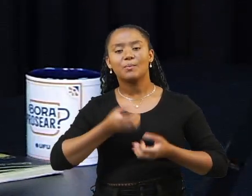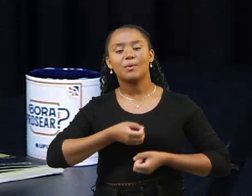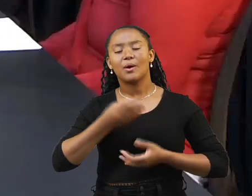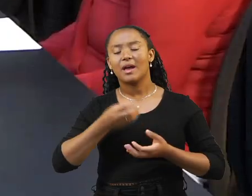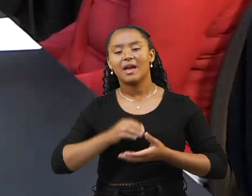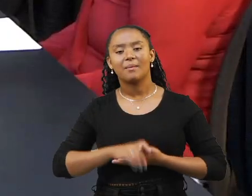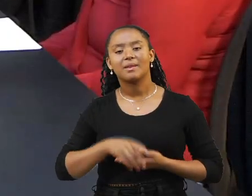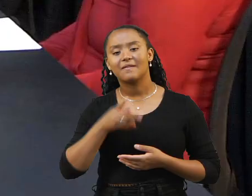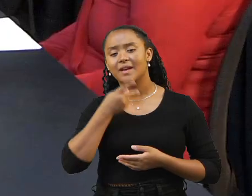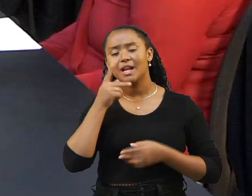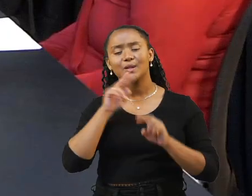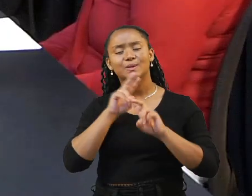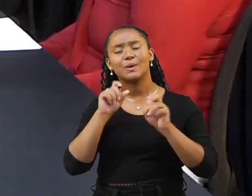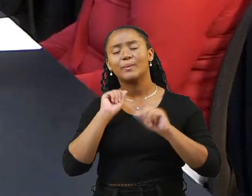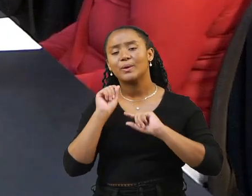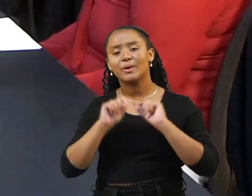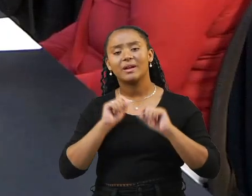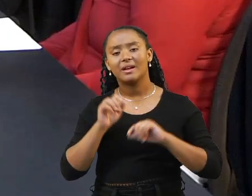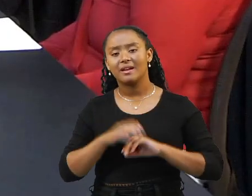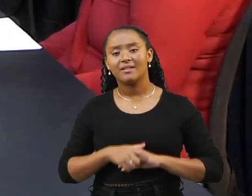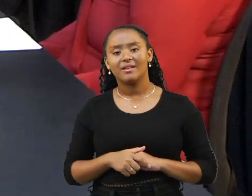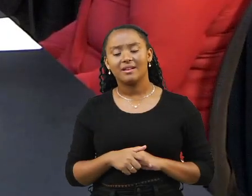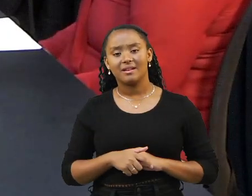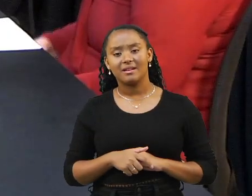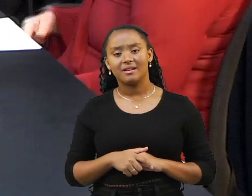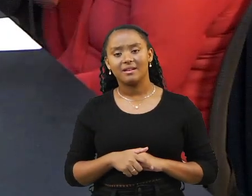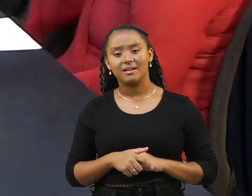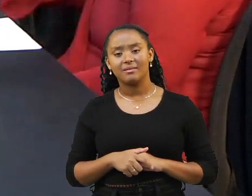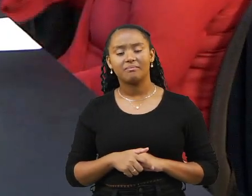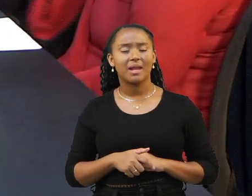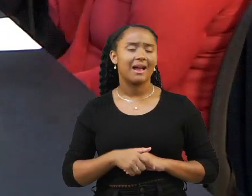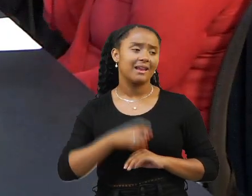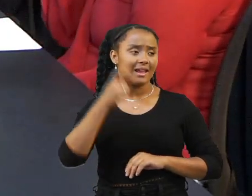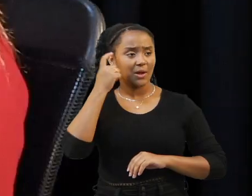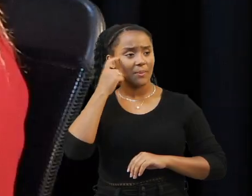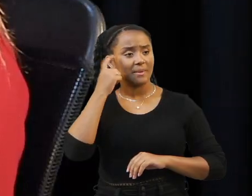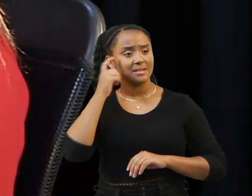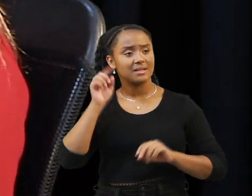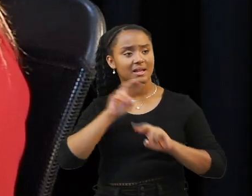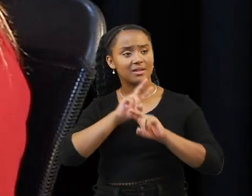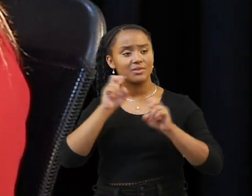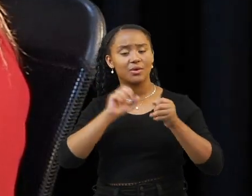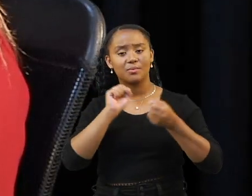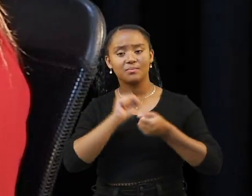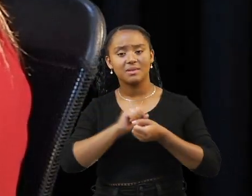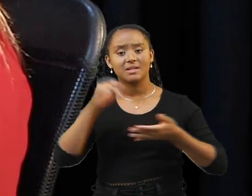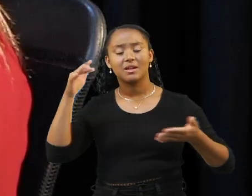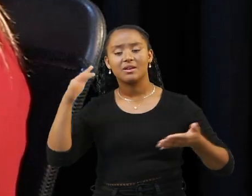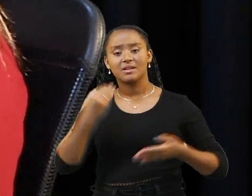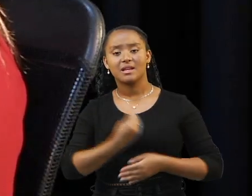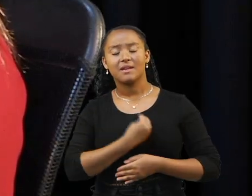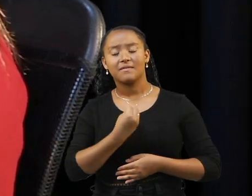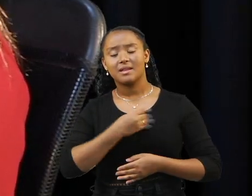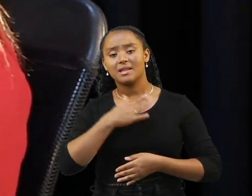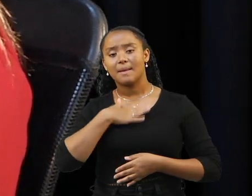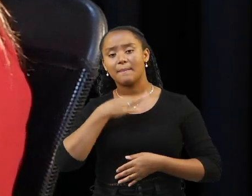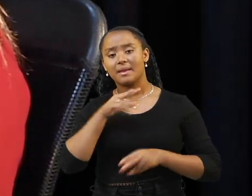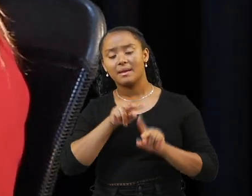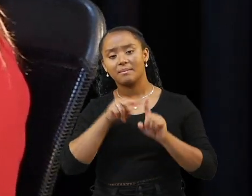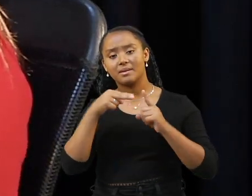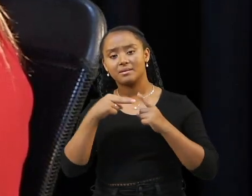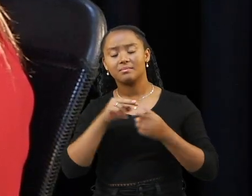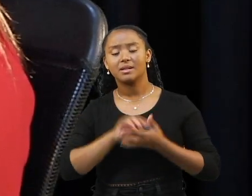de quem está falando? E de quem que você pensou, Eliane? Eu pensei no extraordinário da vida. Aquilo